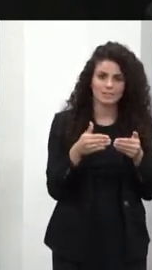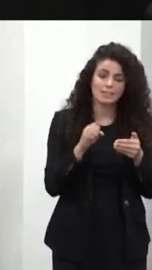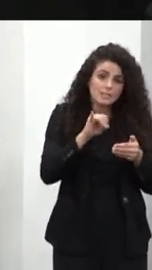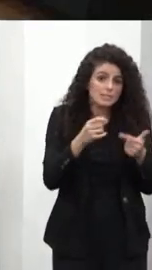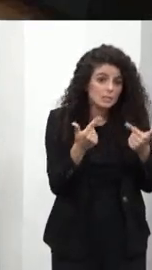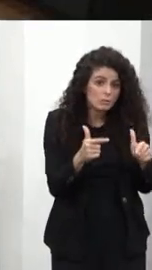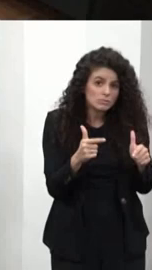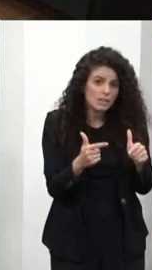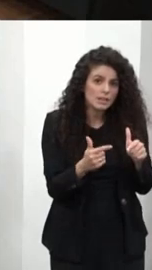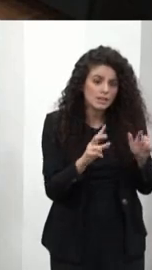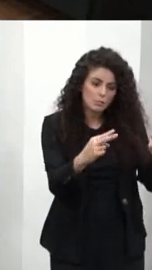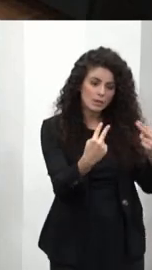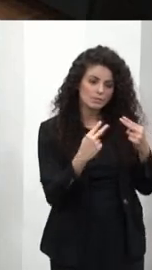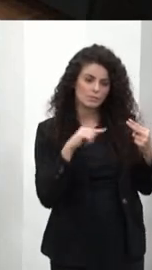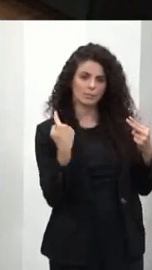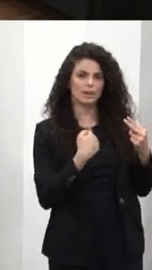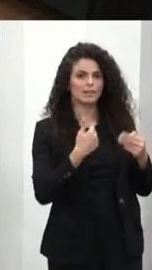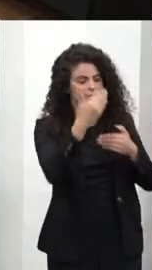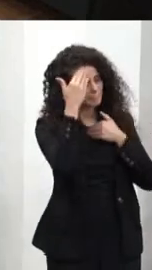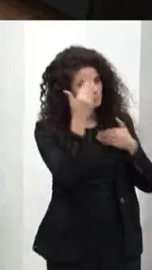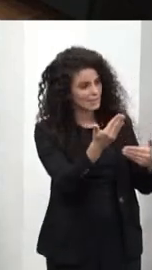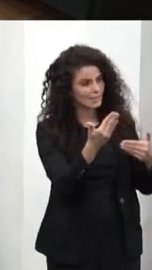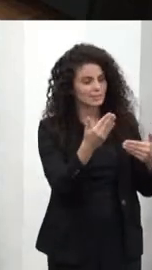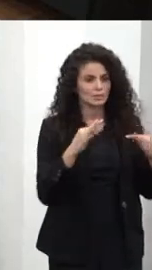obrigado a todos abraço